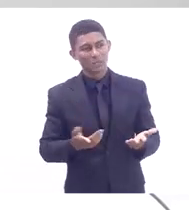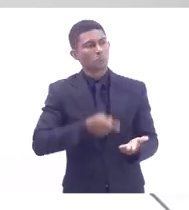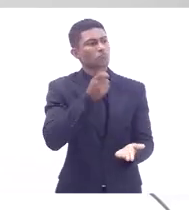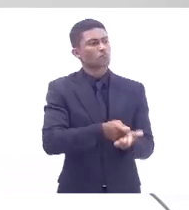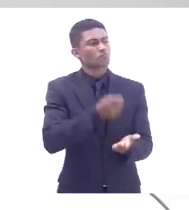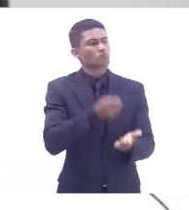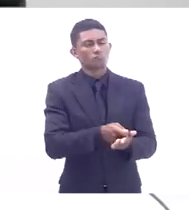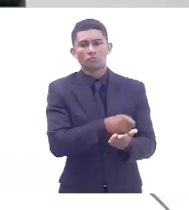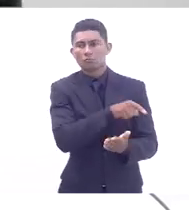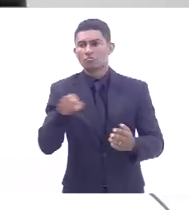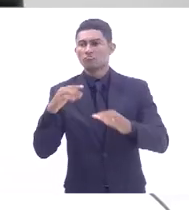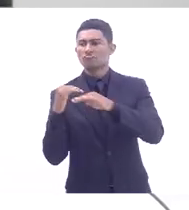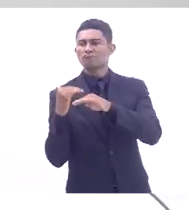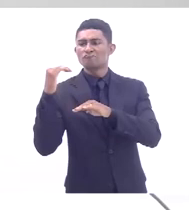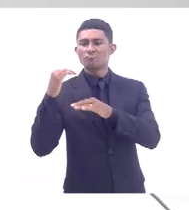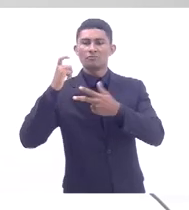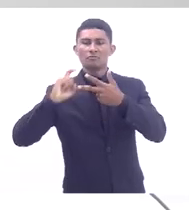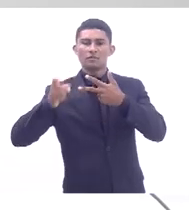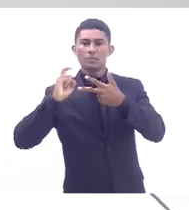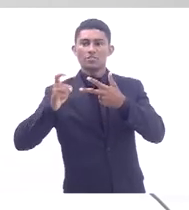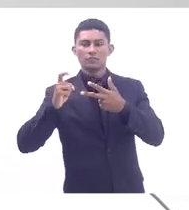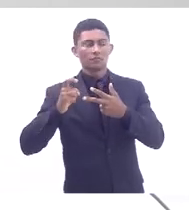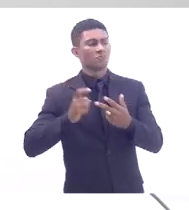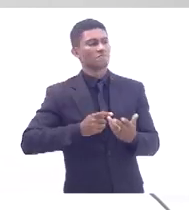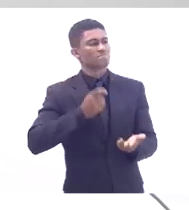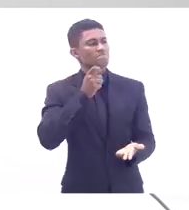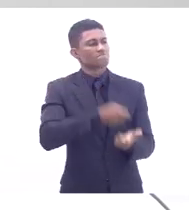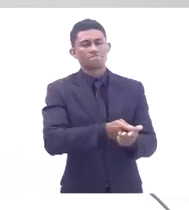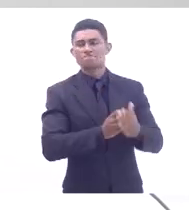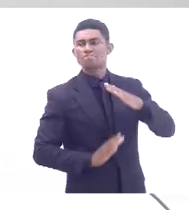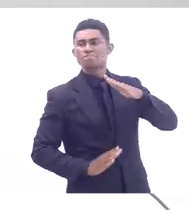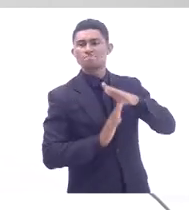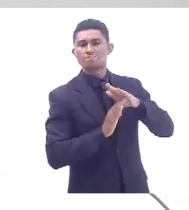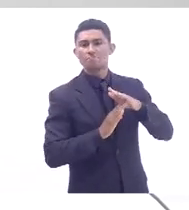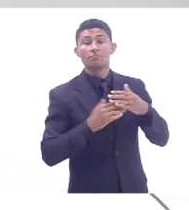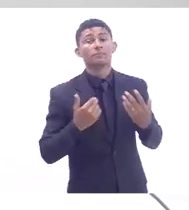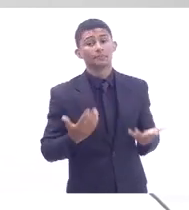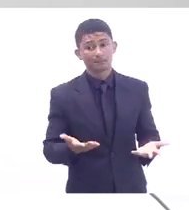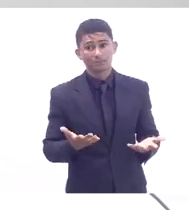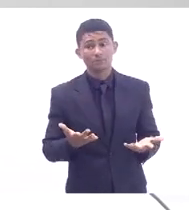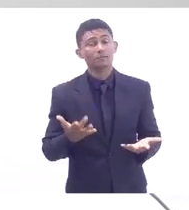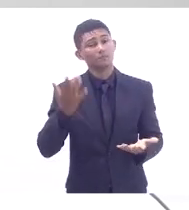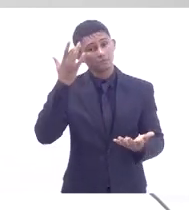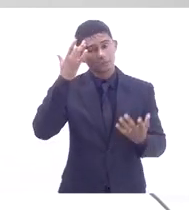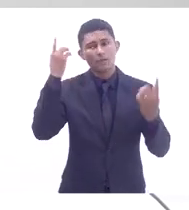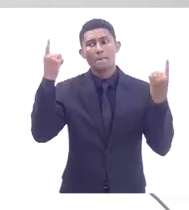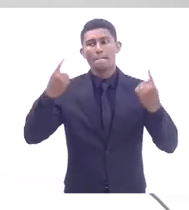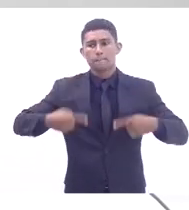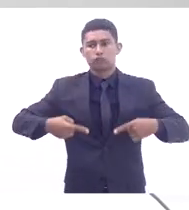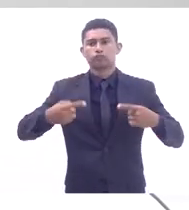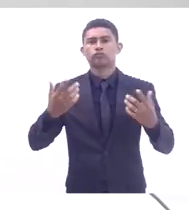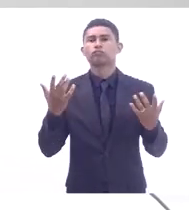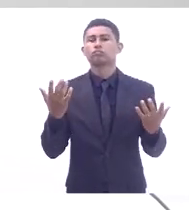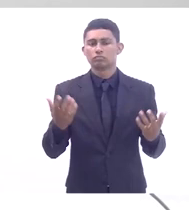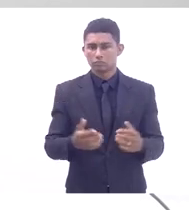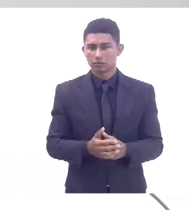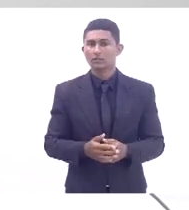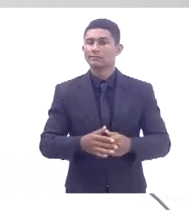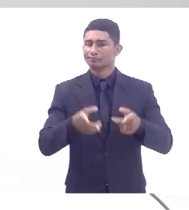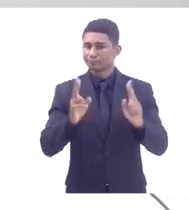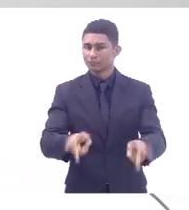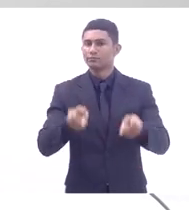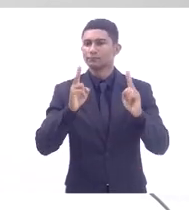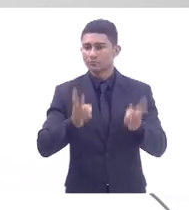impostas por autoridades executivas do Estado então assim ou a gente consegue frango eu acho que esse é um Desafio se gracinha o